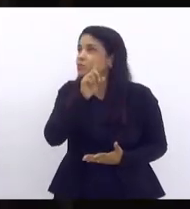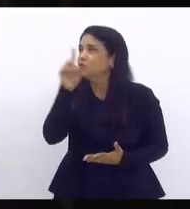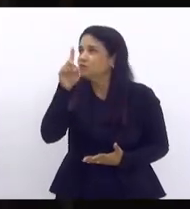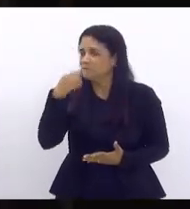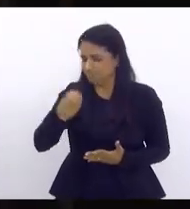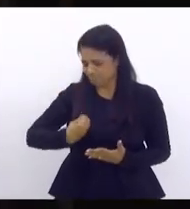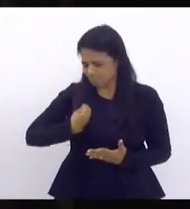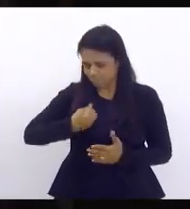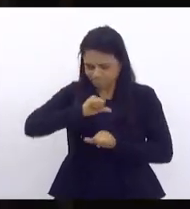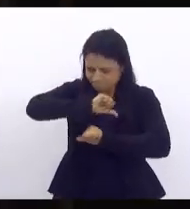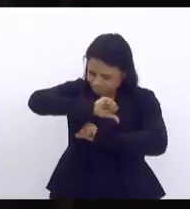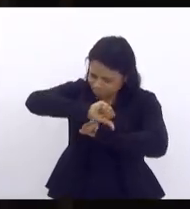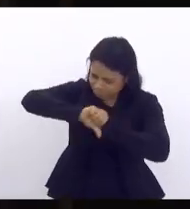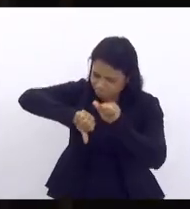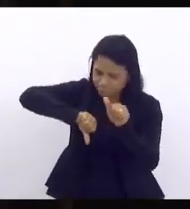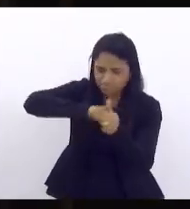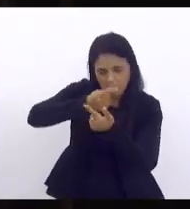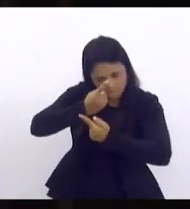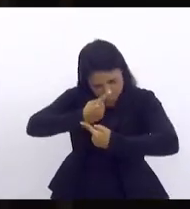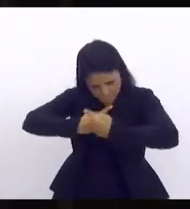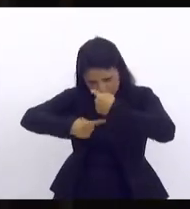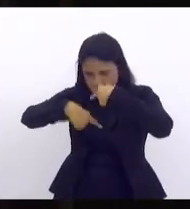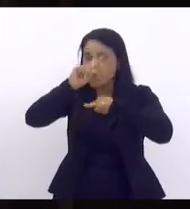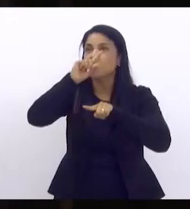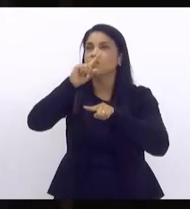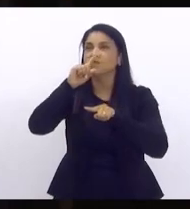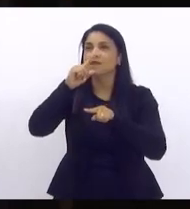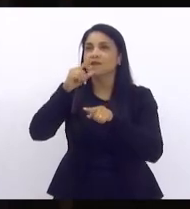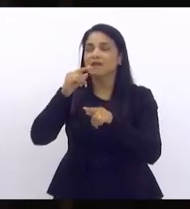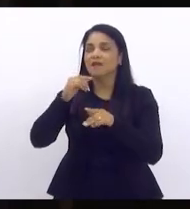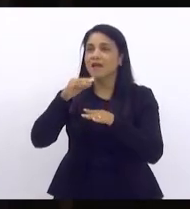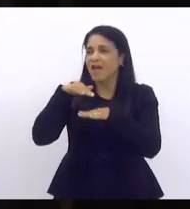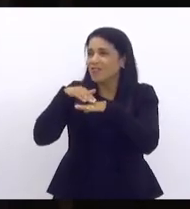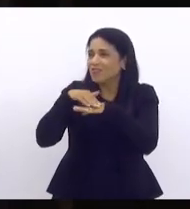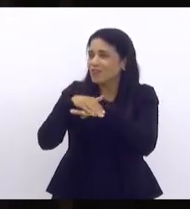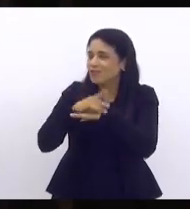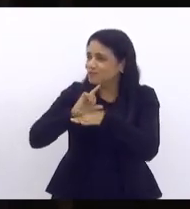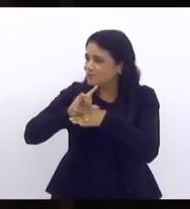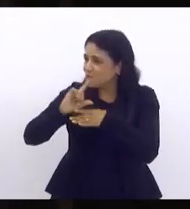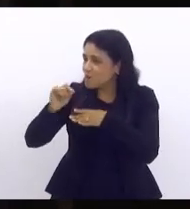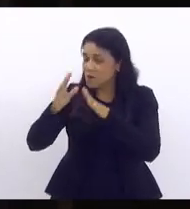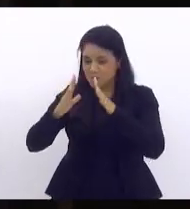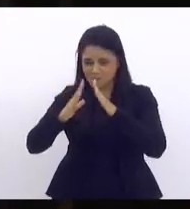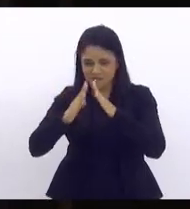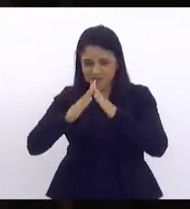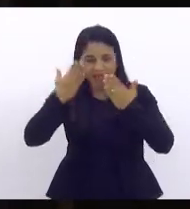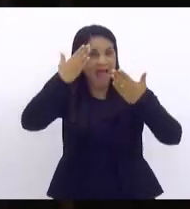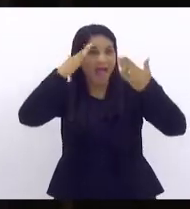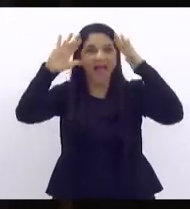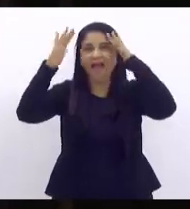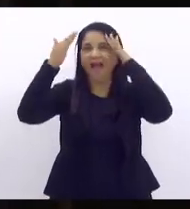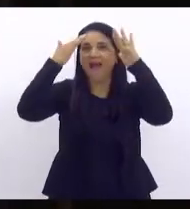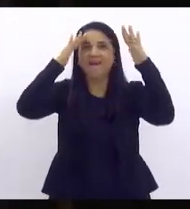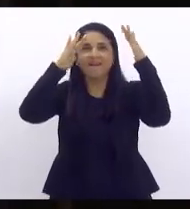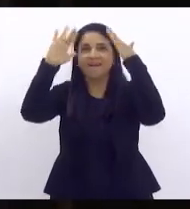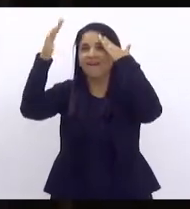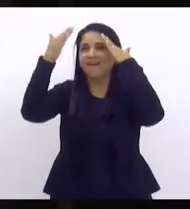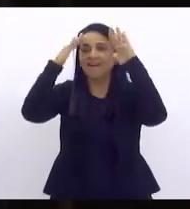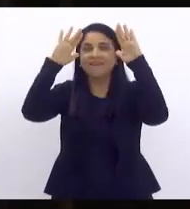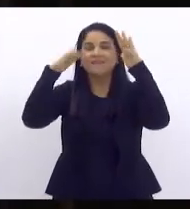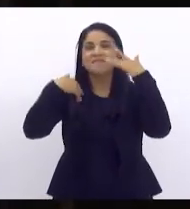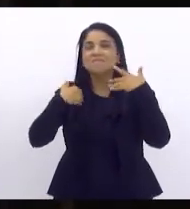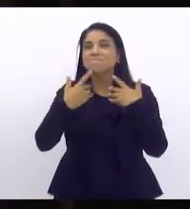minha vida, que eu saí daquela noite dali com alegria, como quem pisa em ovos, e